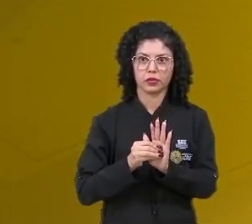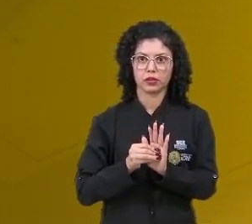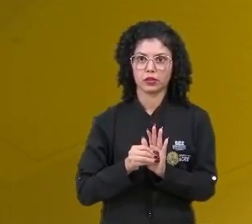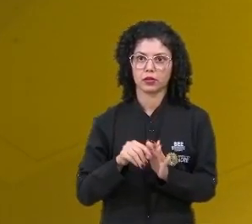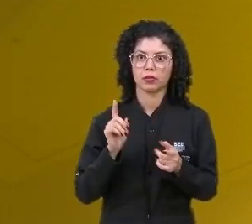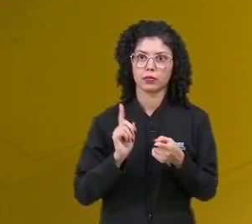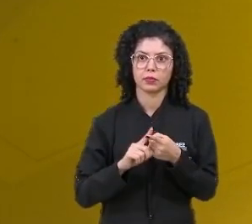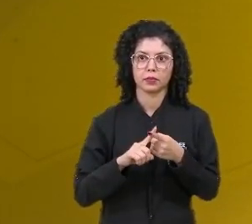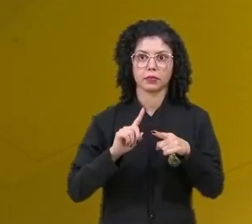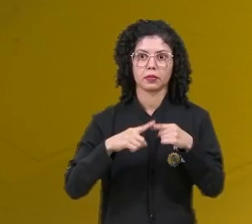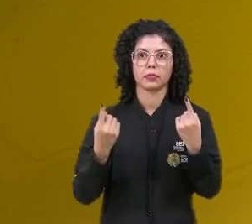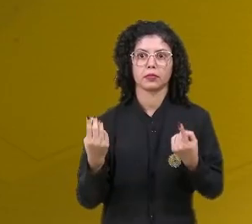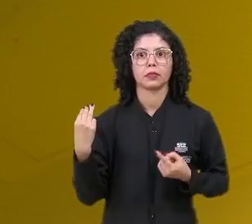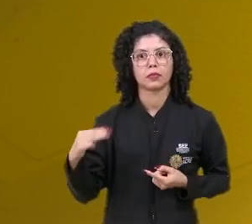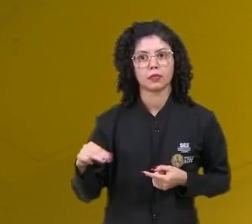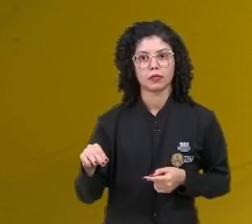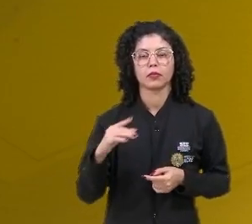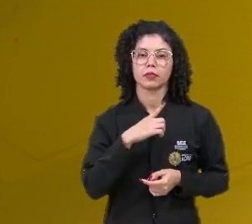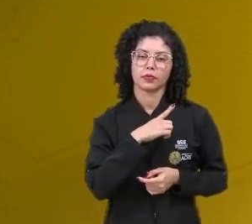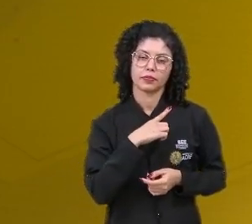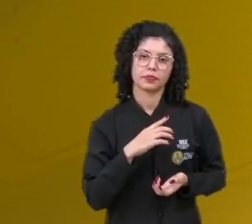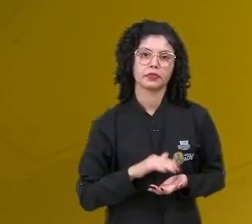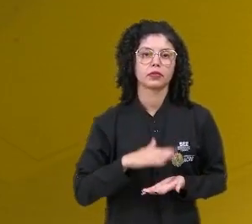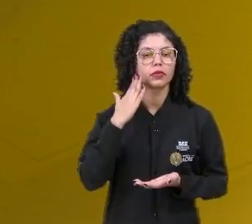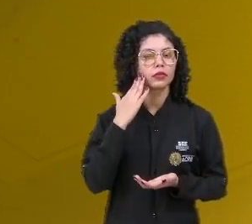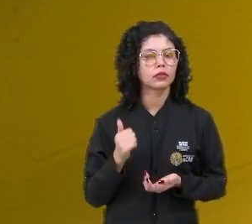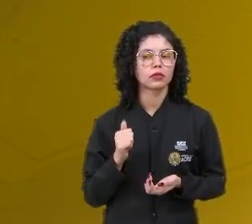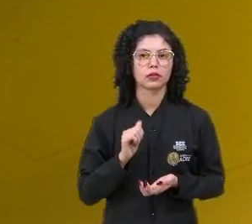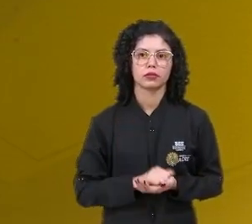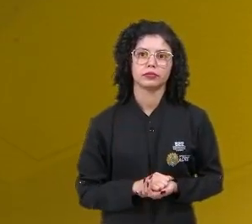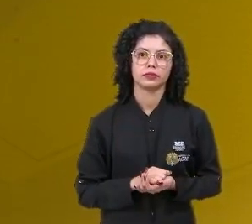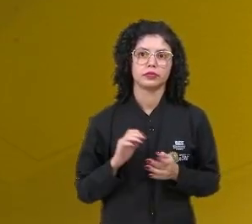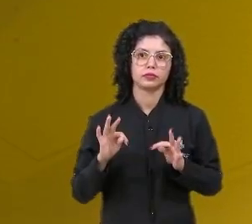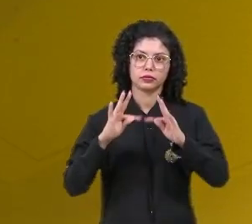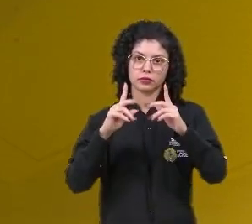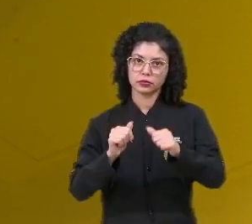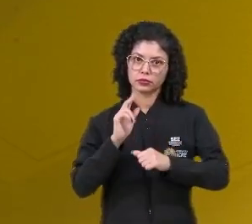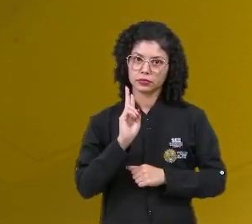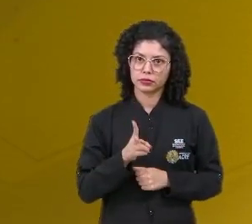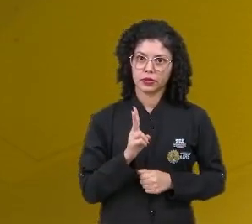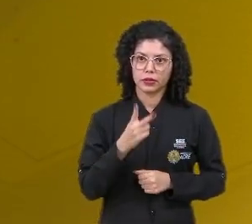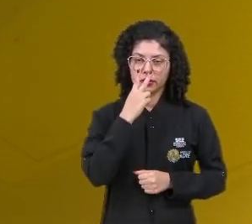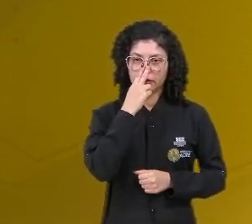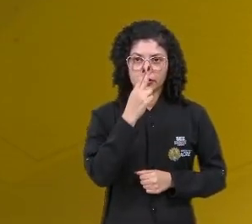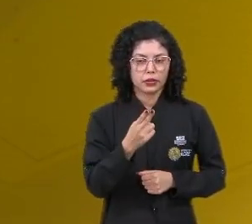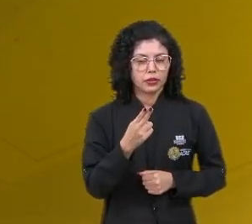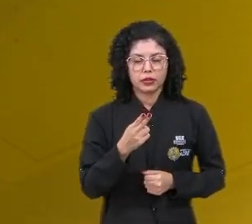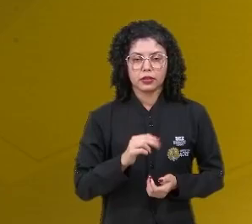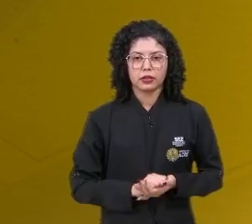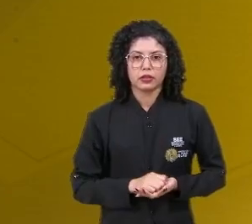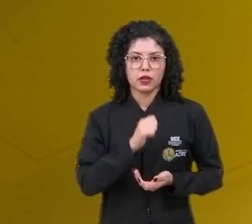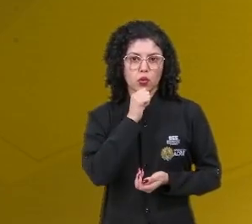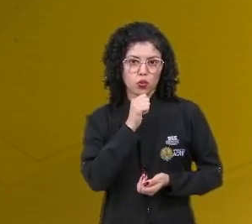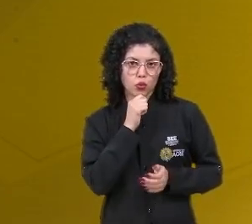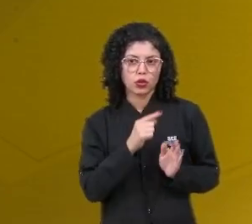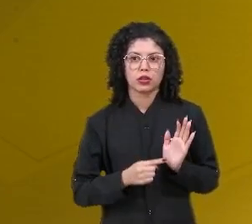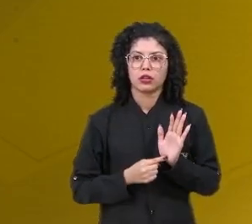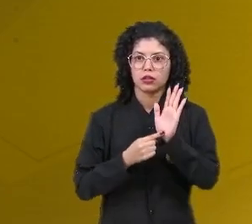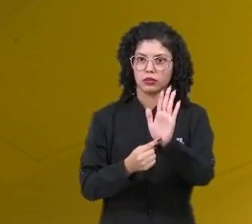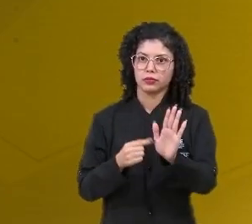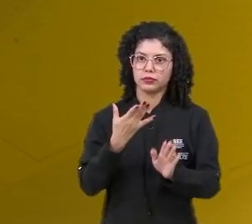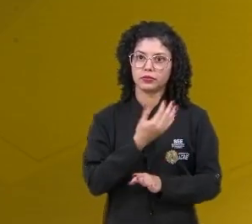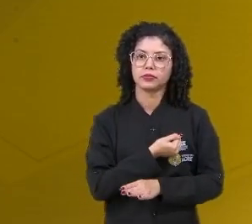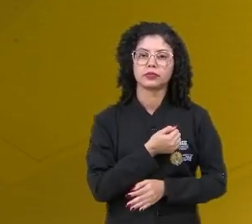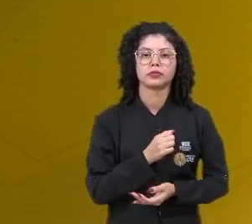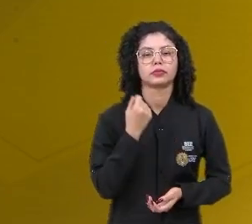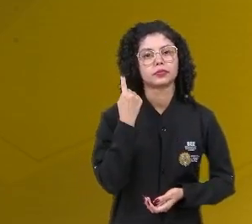expoente, mas na matemática, né, nós sabemos que toda vez que o expoente ele não aparece, eu vou representar pelo